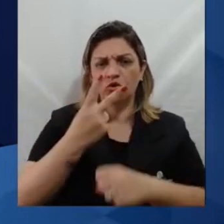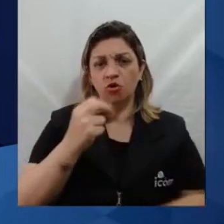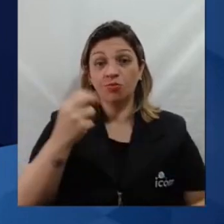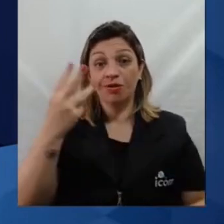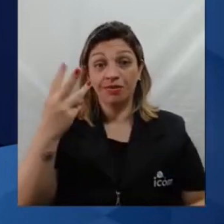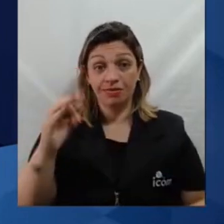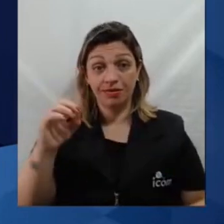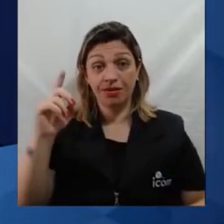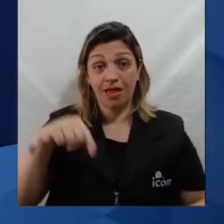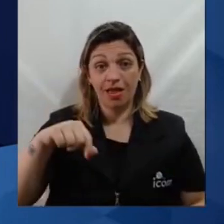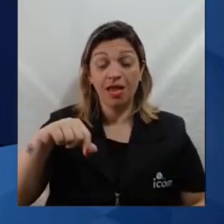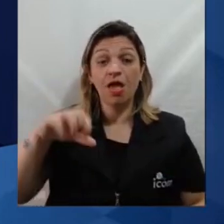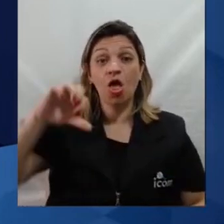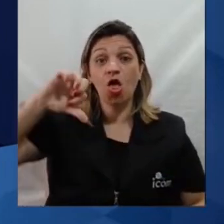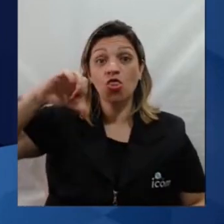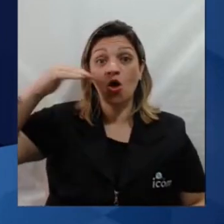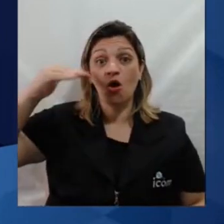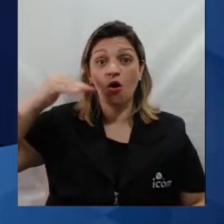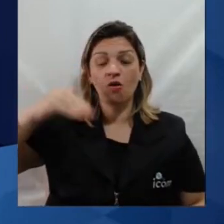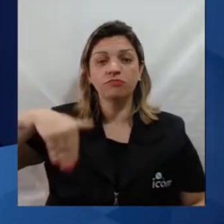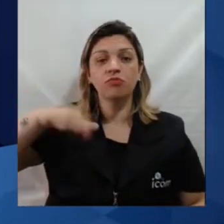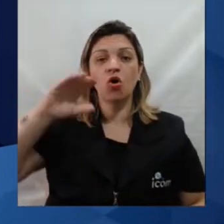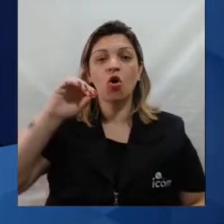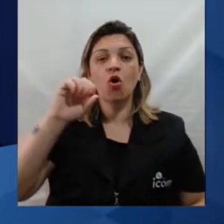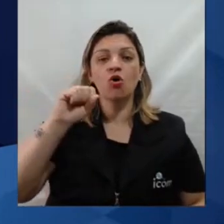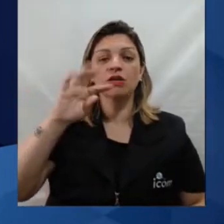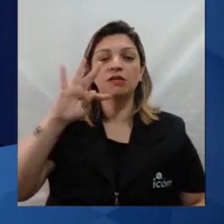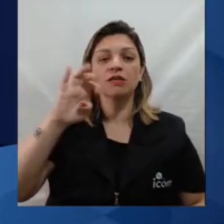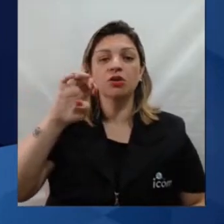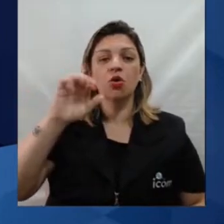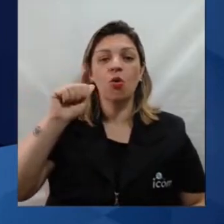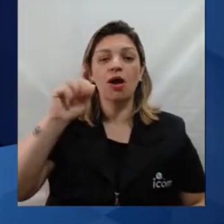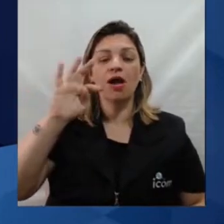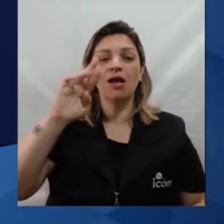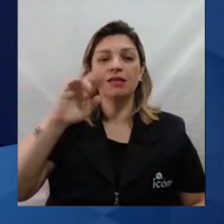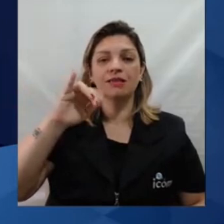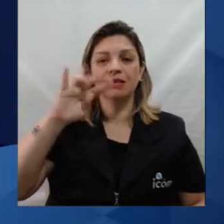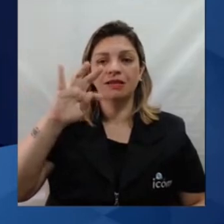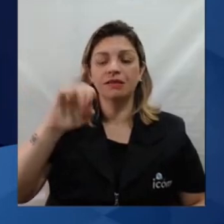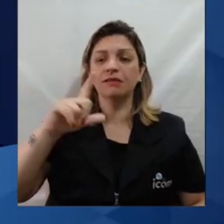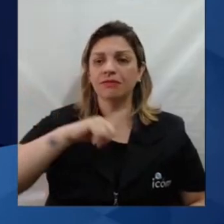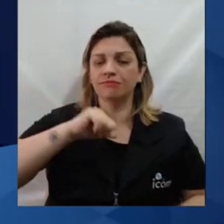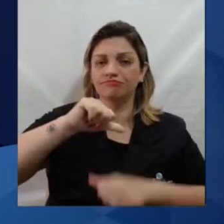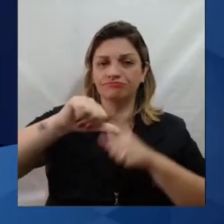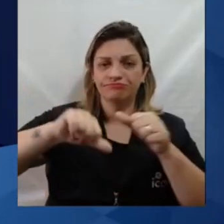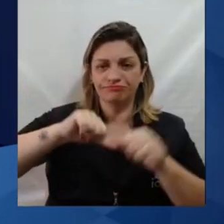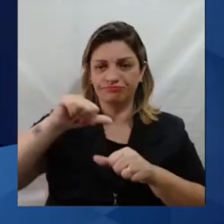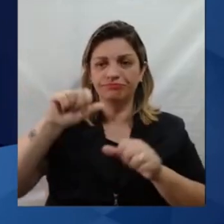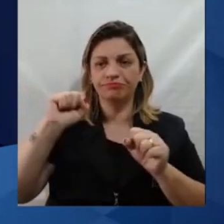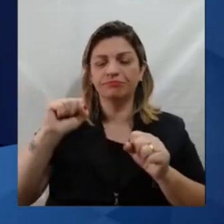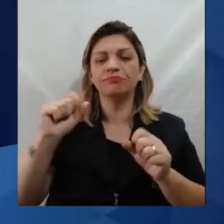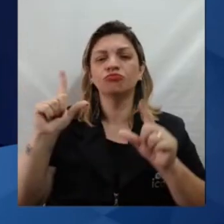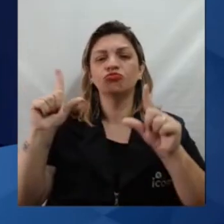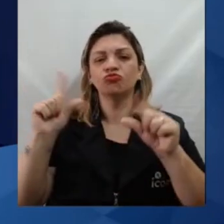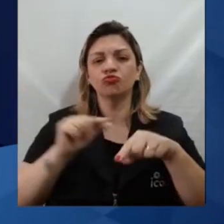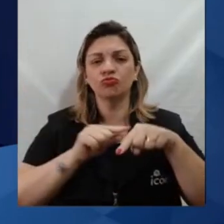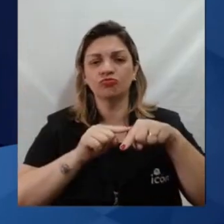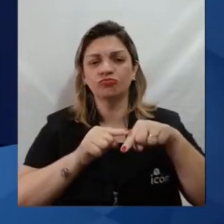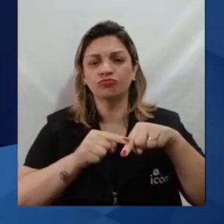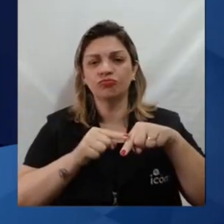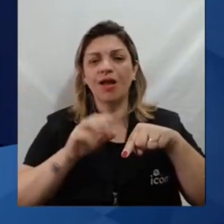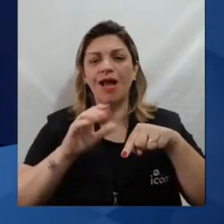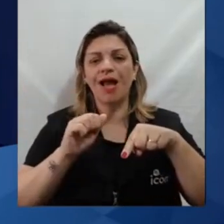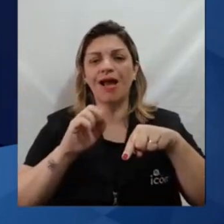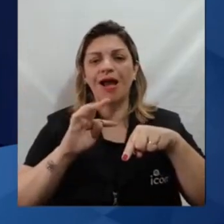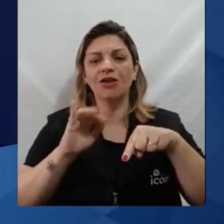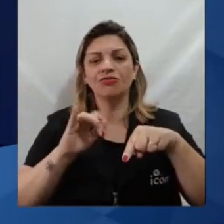com osteoartrite no mundo. Então, ela promove alterações focais que vão ocasionar a perda dessa cartilagem. E, dentre das